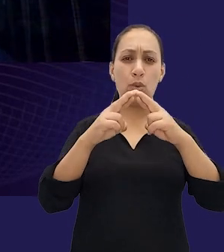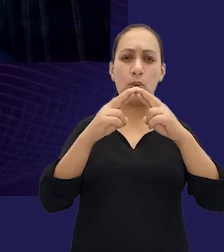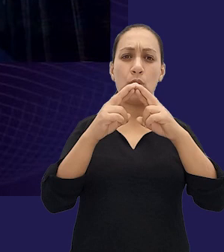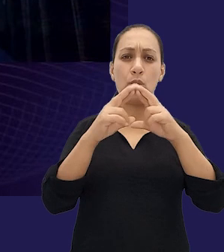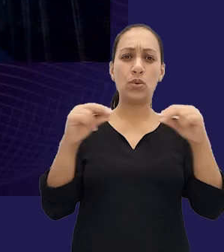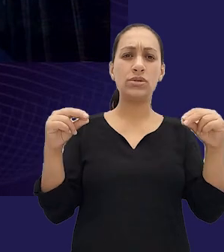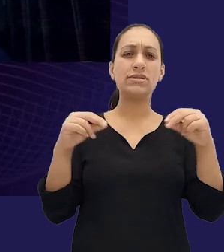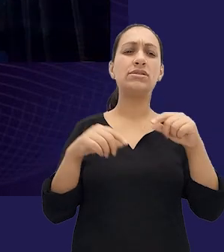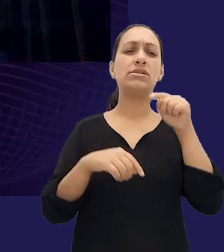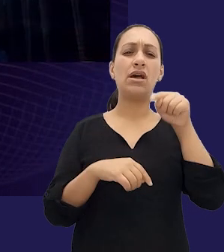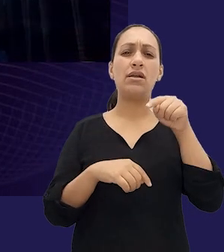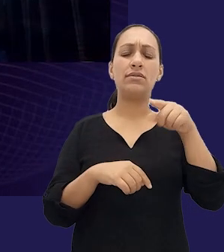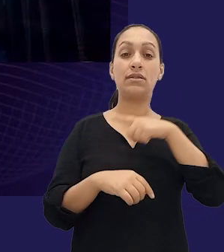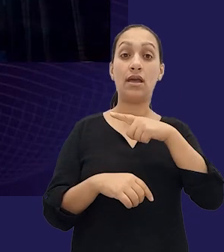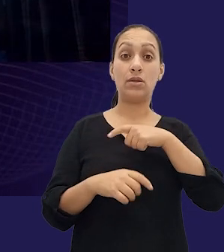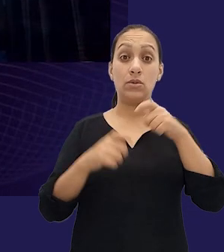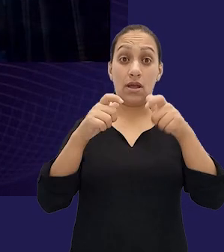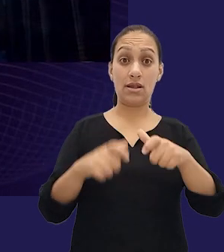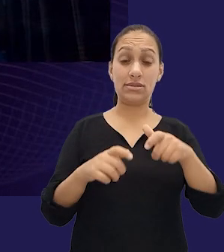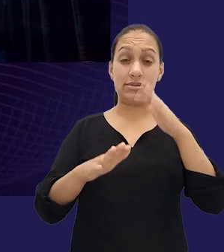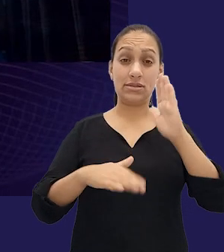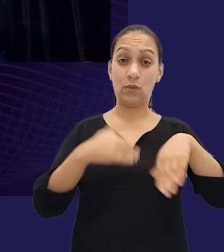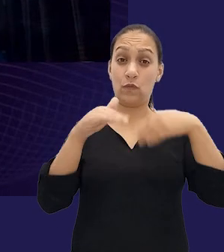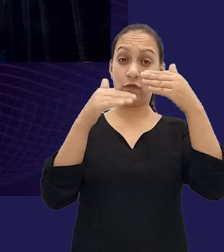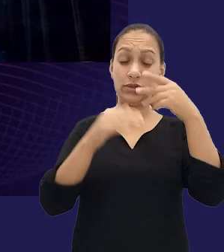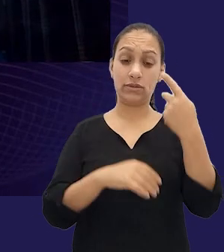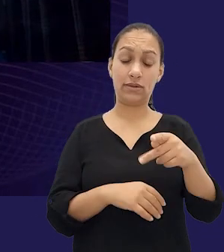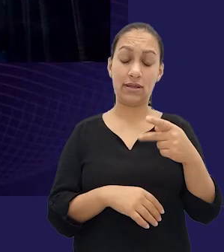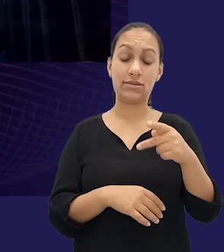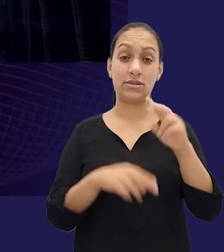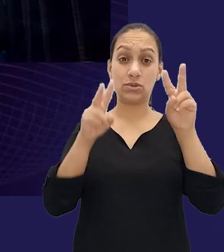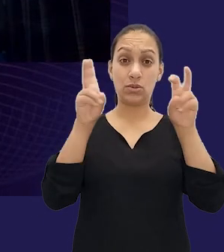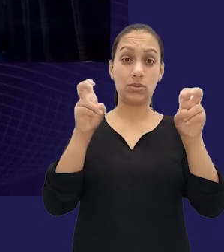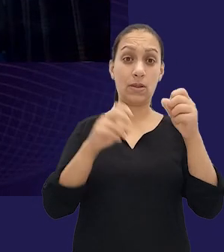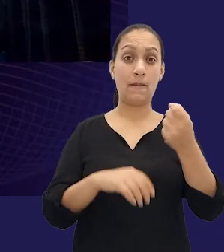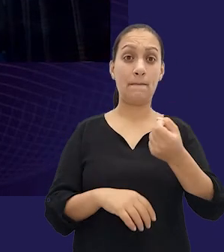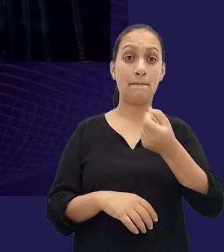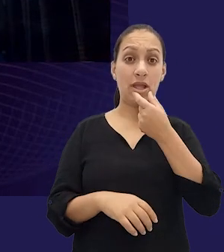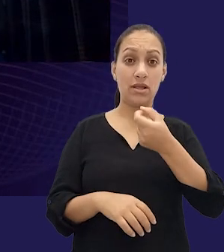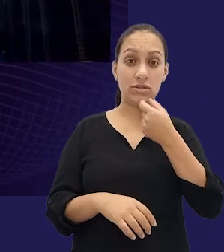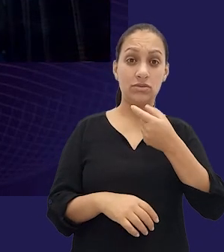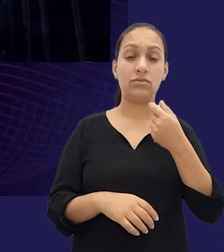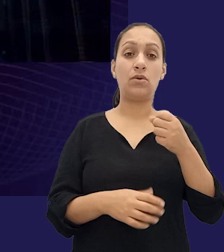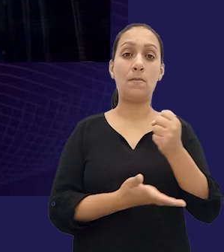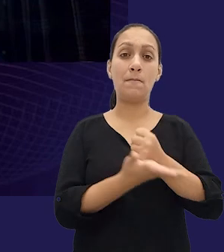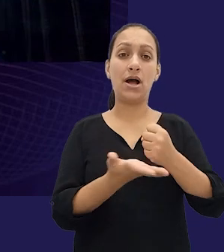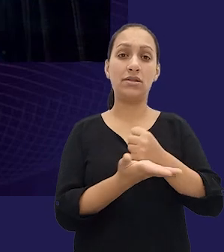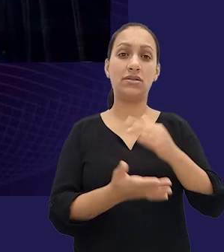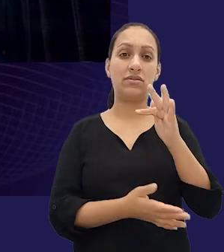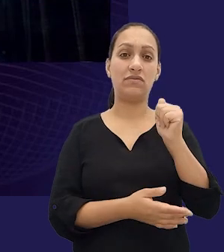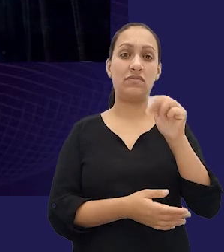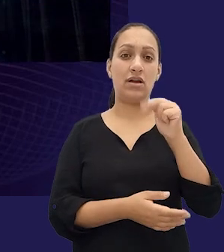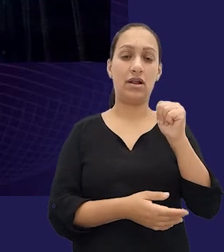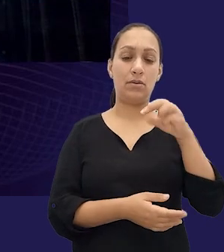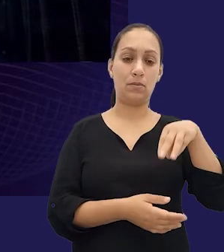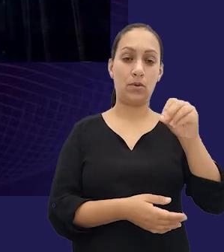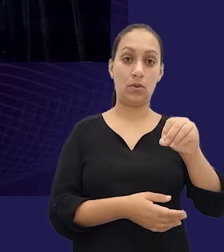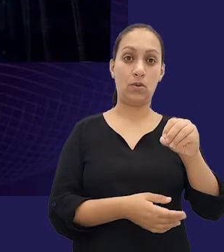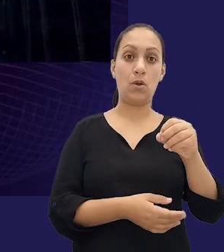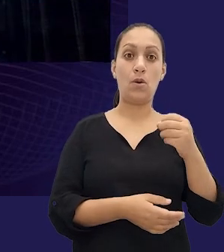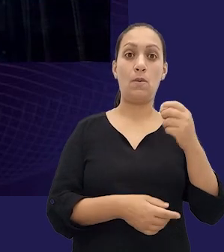assim, muito desenvolvidos para essa questão de medicamentos à base de fagos, produtos farmacêuticos ou